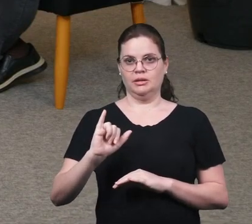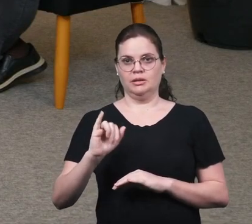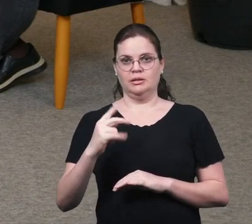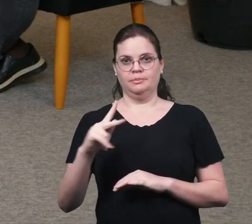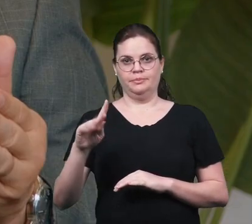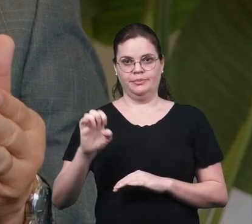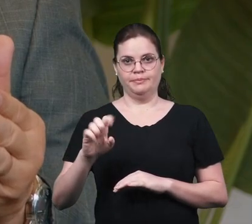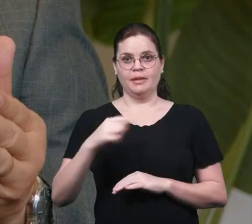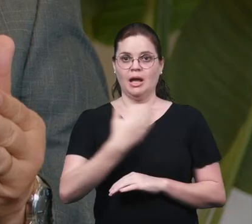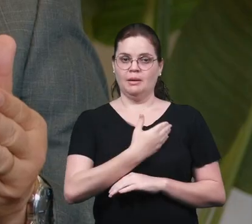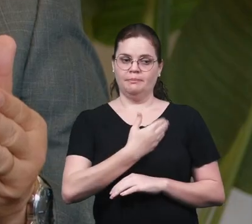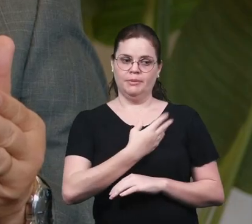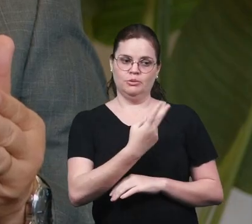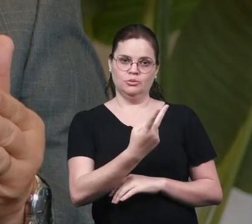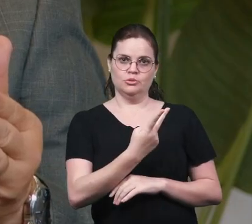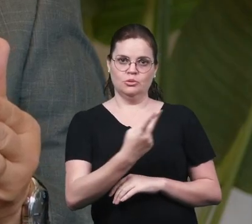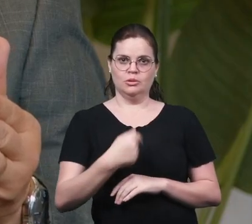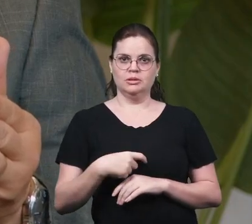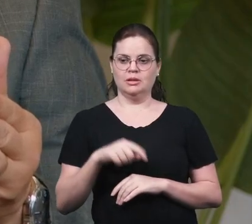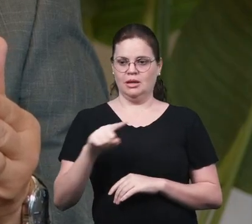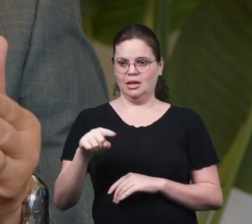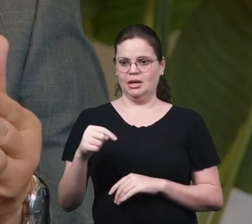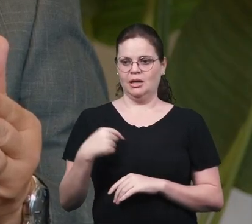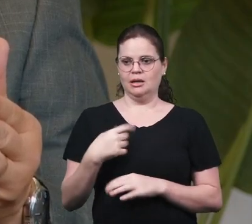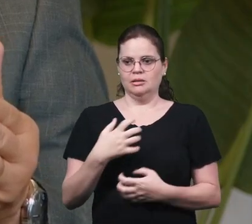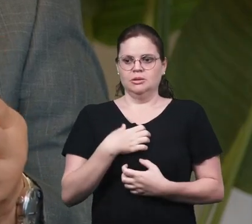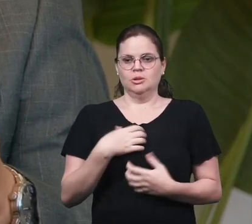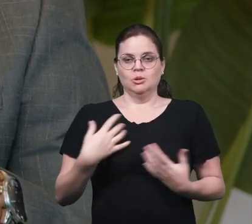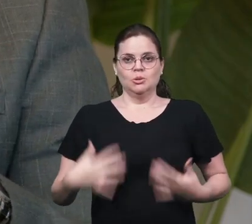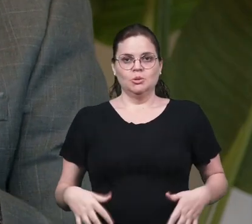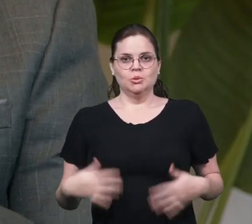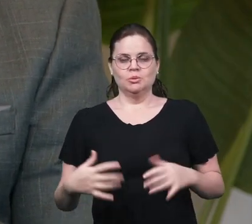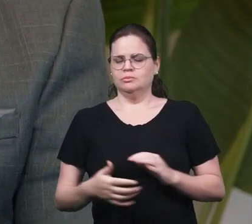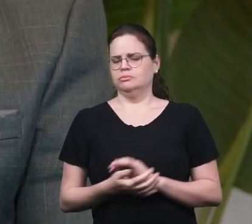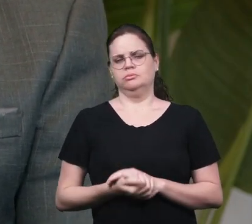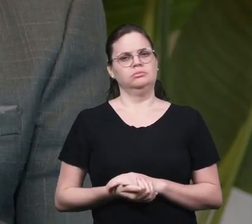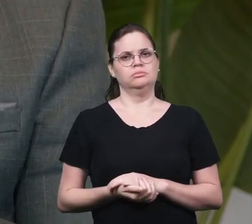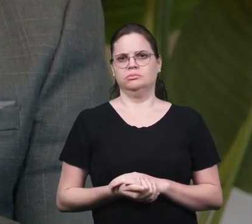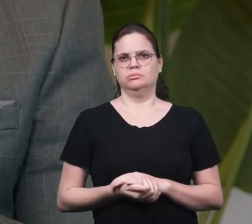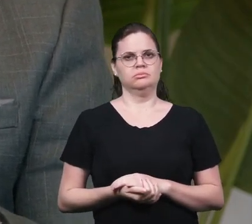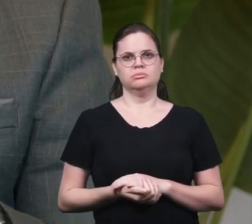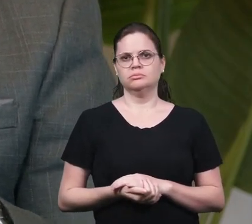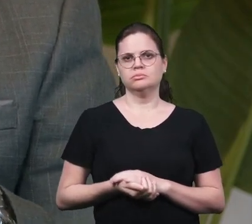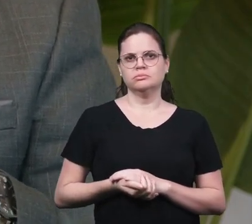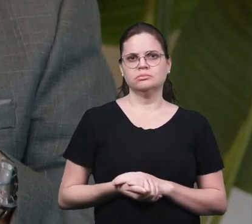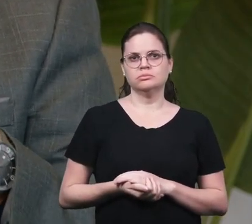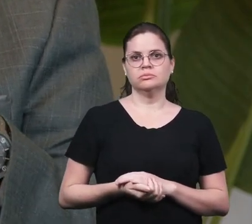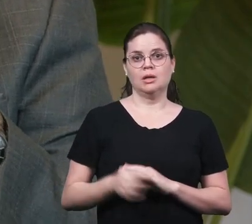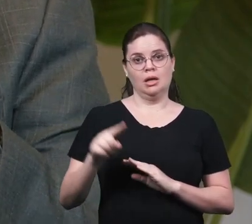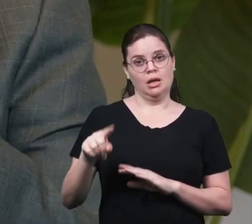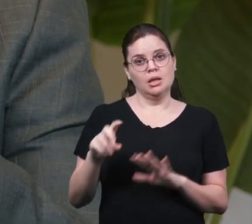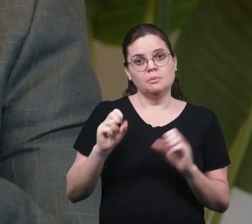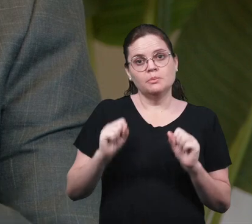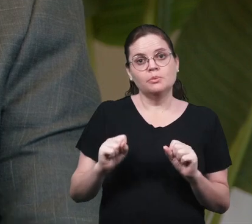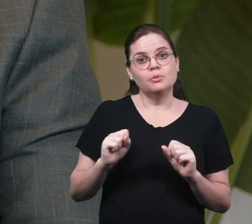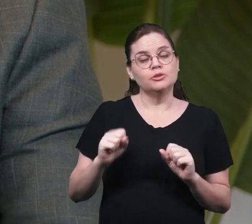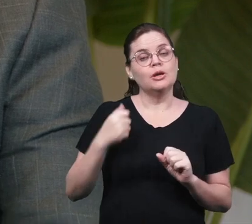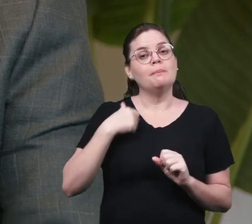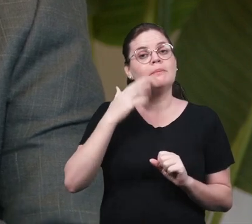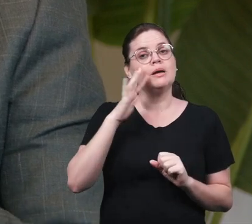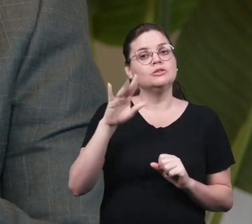deles, ele não ficou abalado. Ele poderia ser